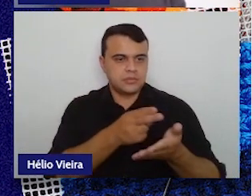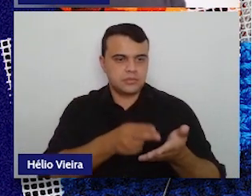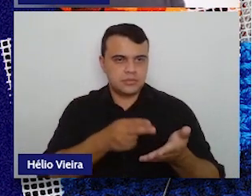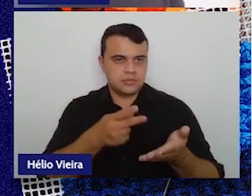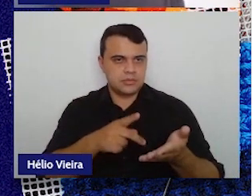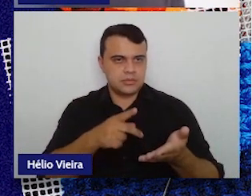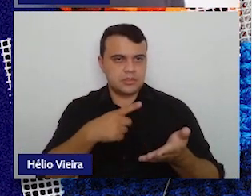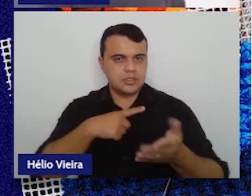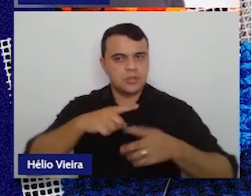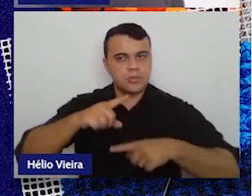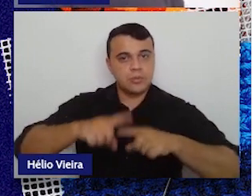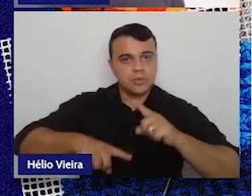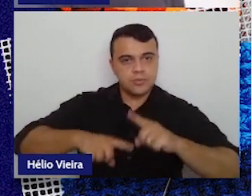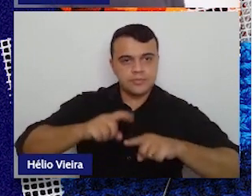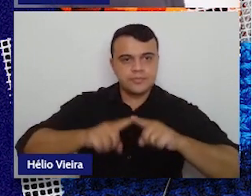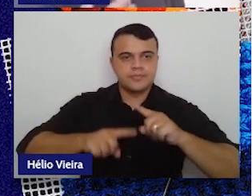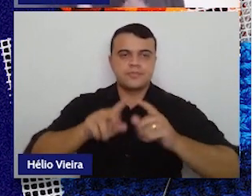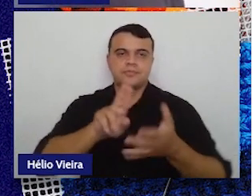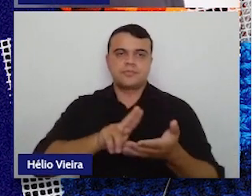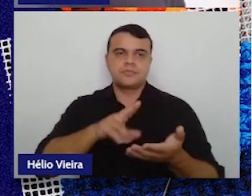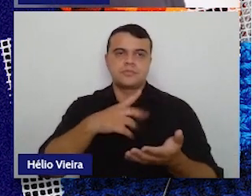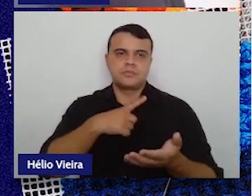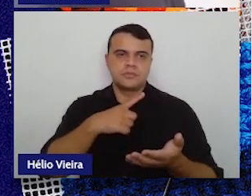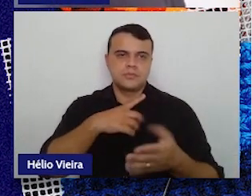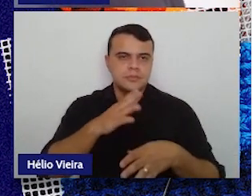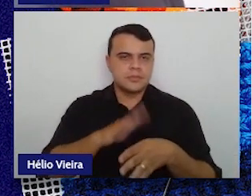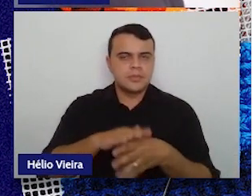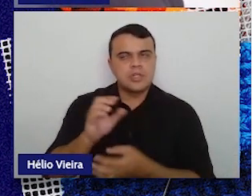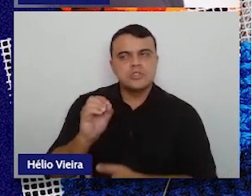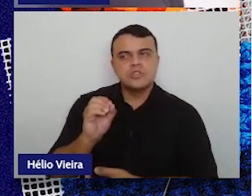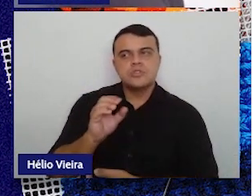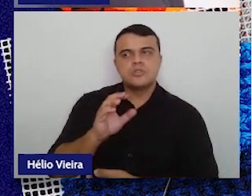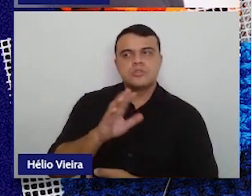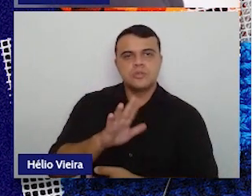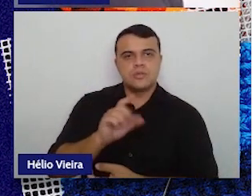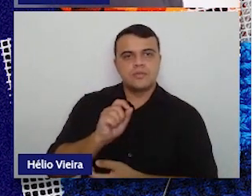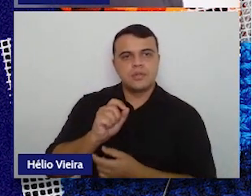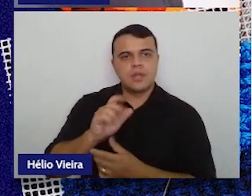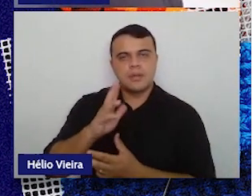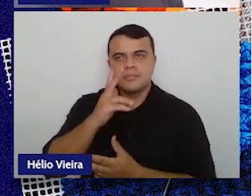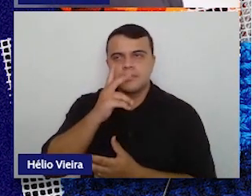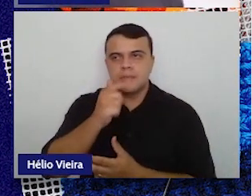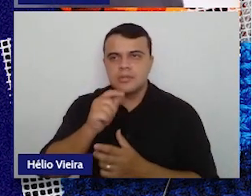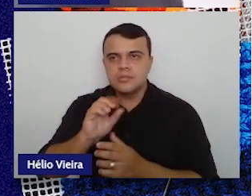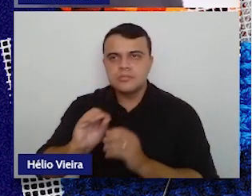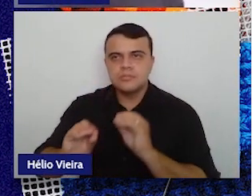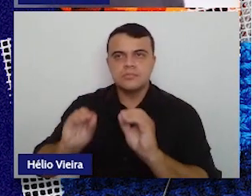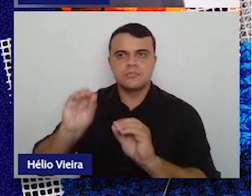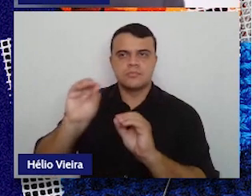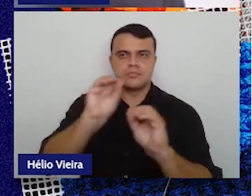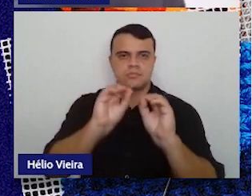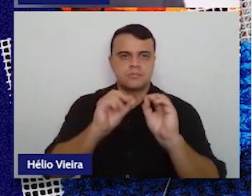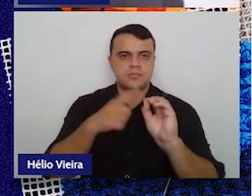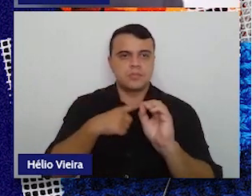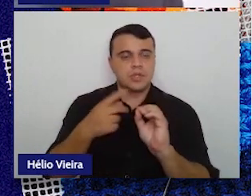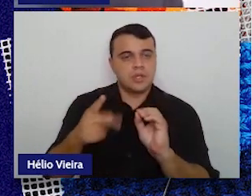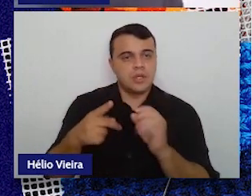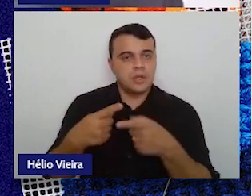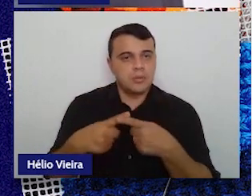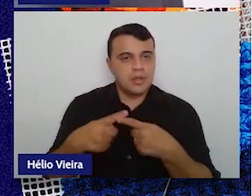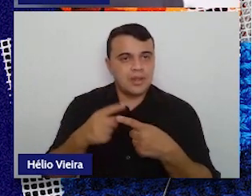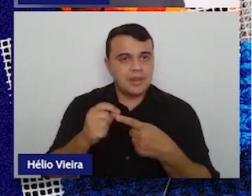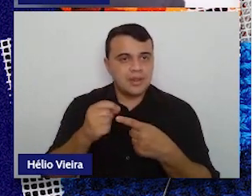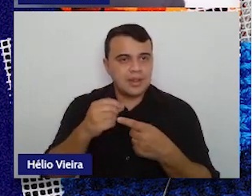de produto, usando de uma maneira bastante contemporânea na decoração. Então, ele é uma